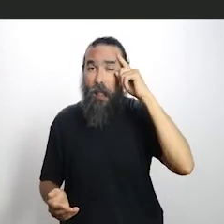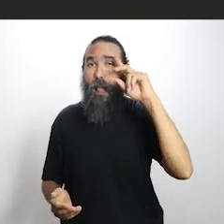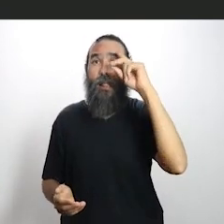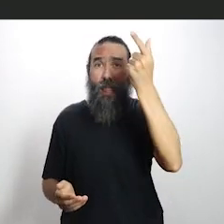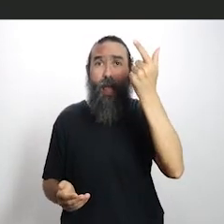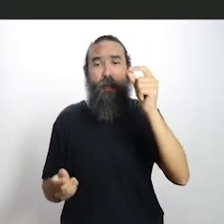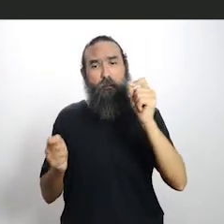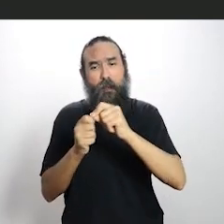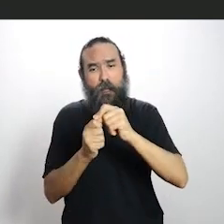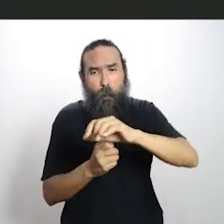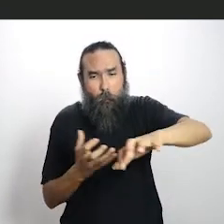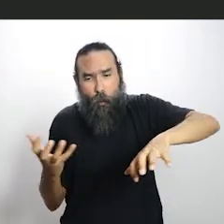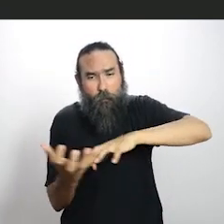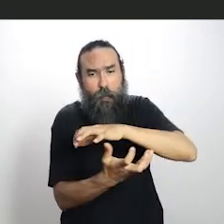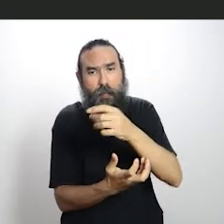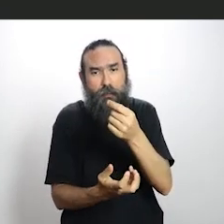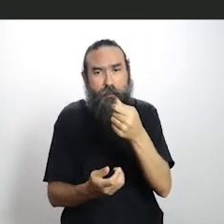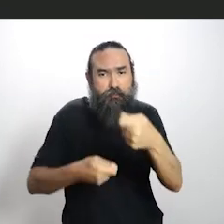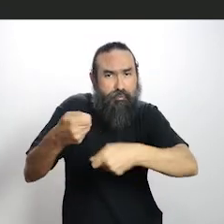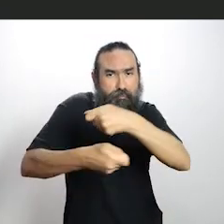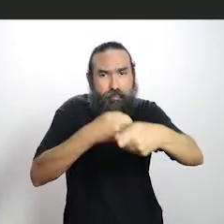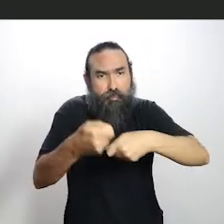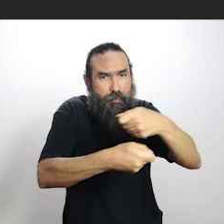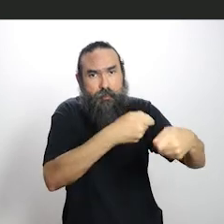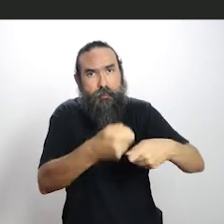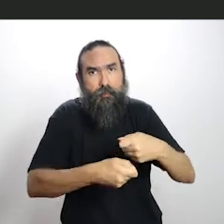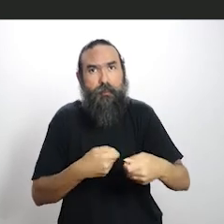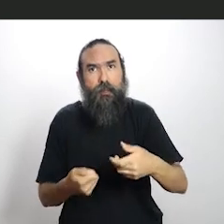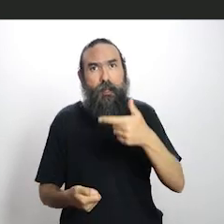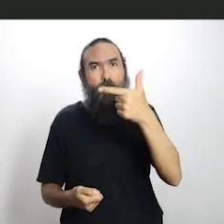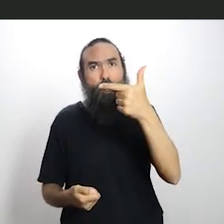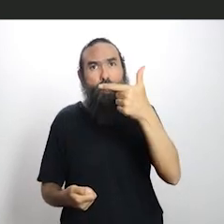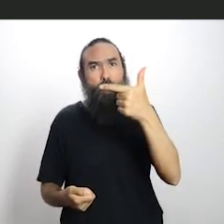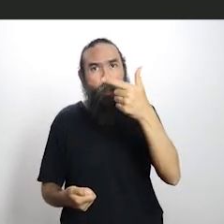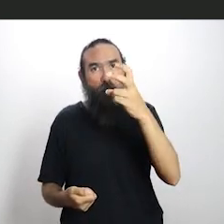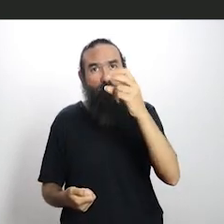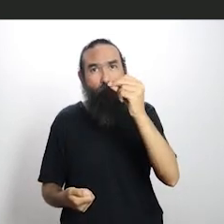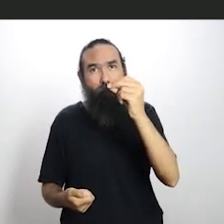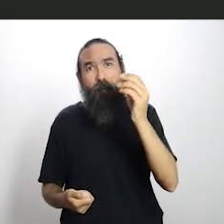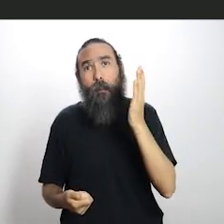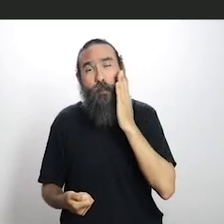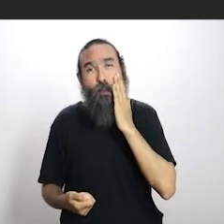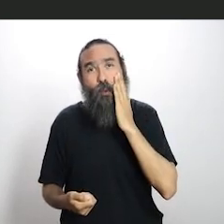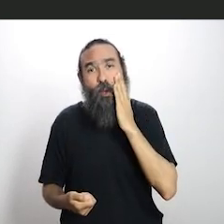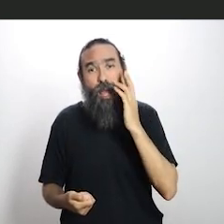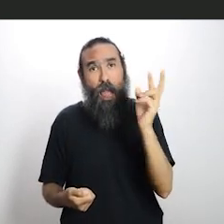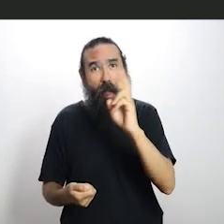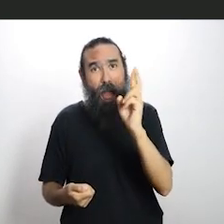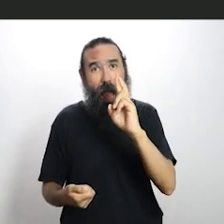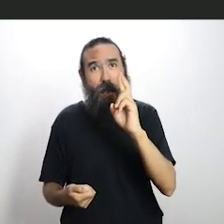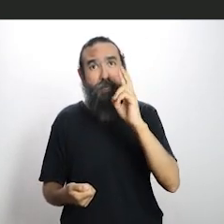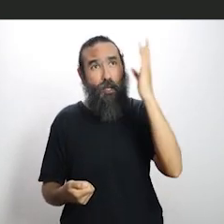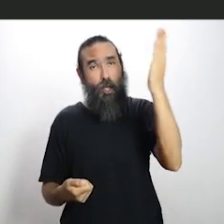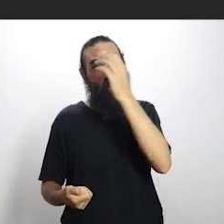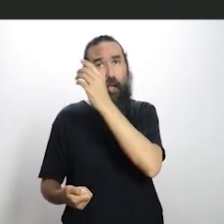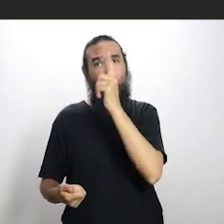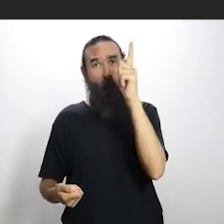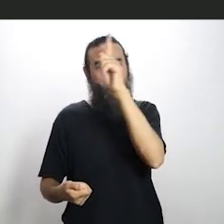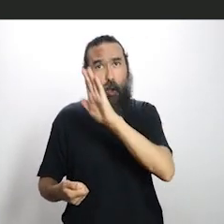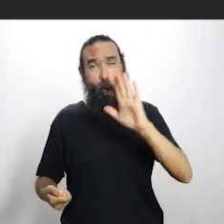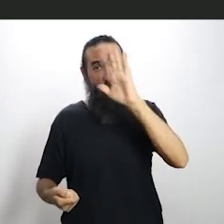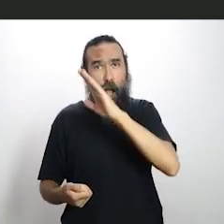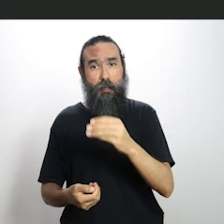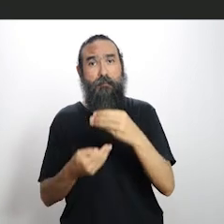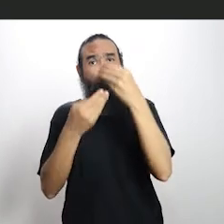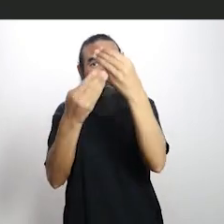momento fazendo com que isso circule e isso é importante nesse momento a respeito da lei Aldir Blanc eu acho que